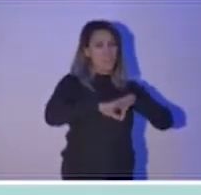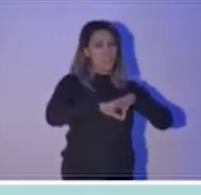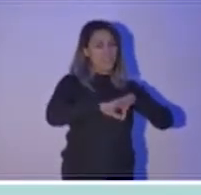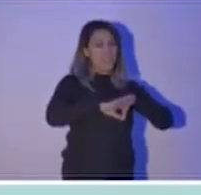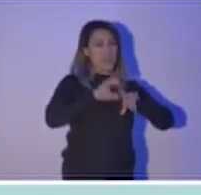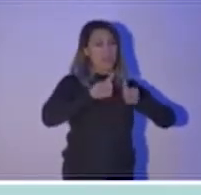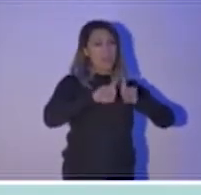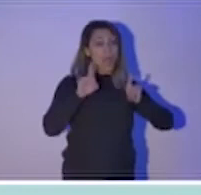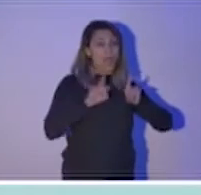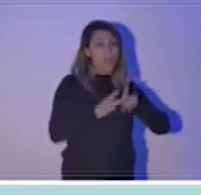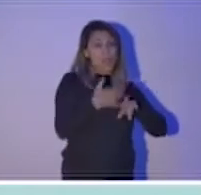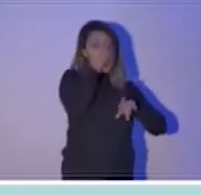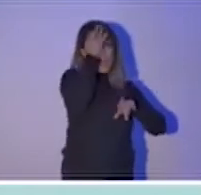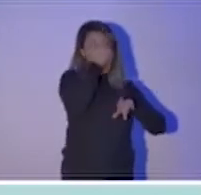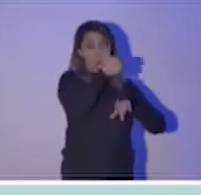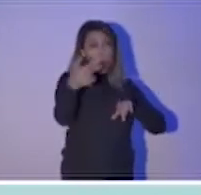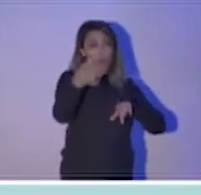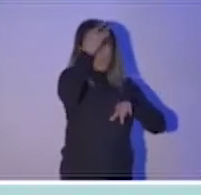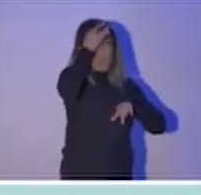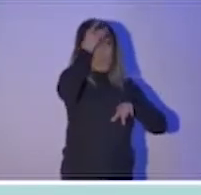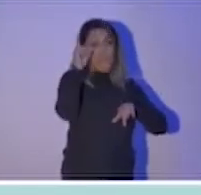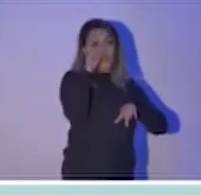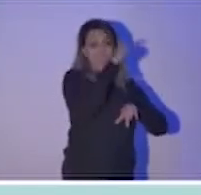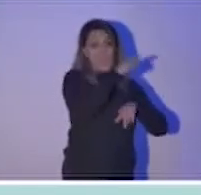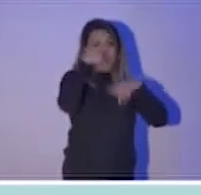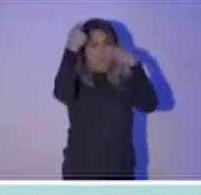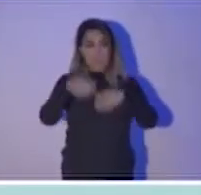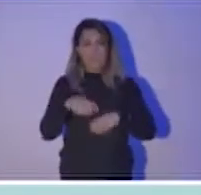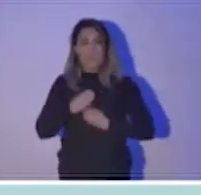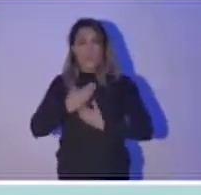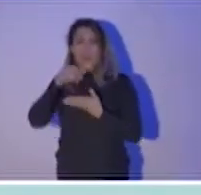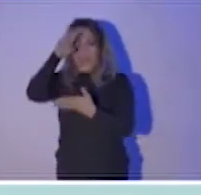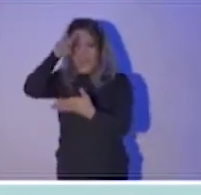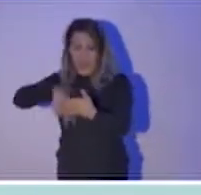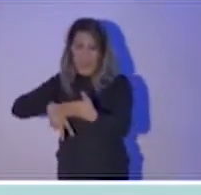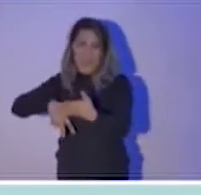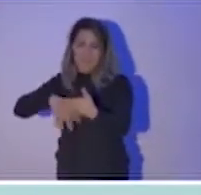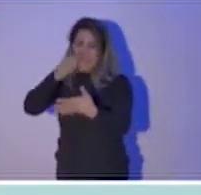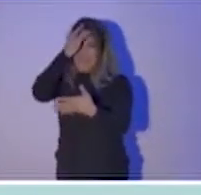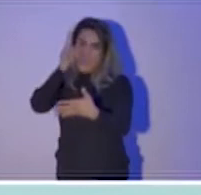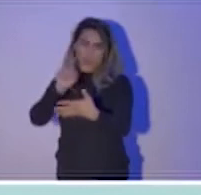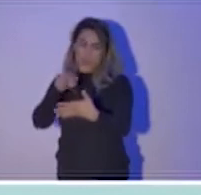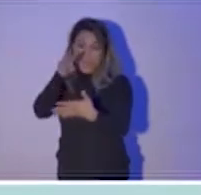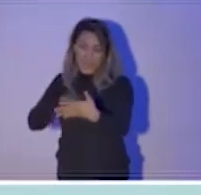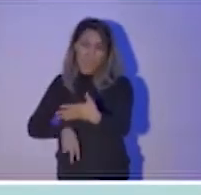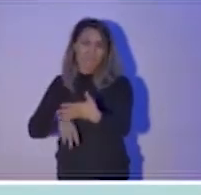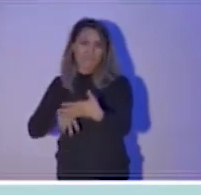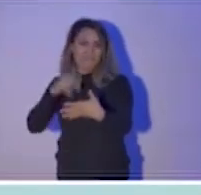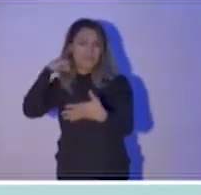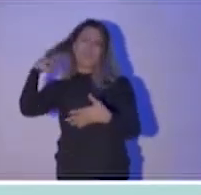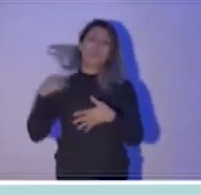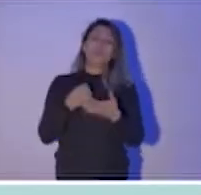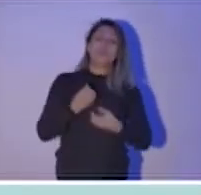coisa. O poema do João Cabral de Melo Neto é Tecendo a Manhã. Ele diz, um galo sozinho